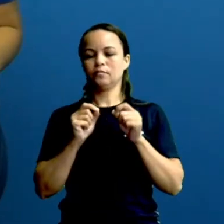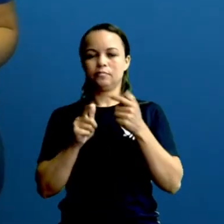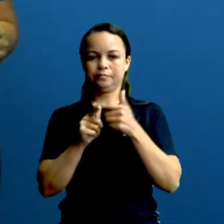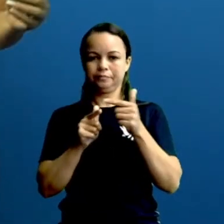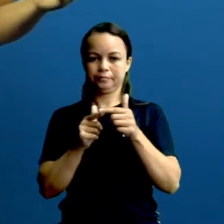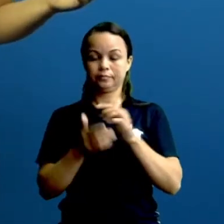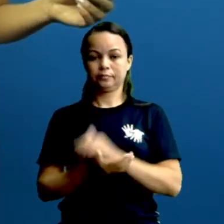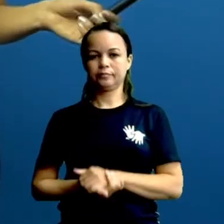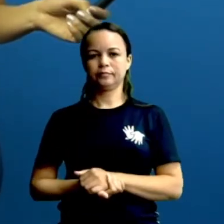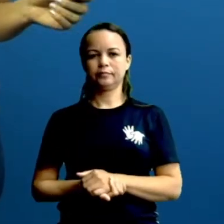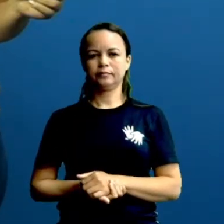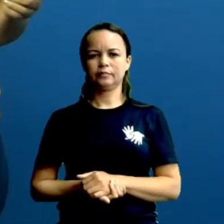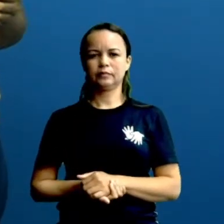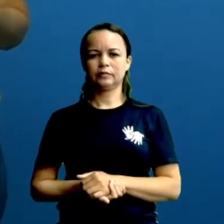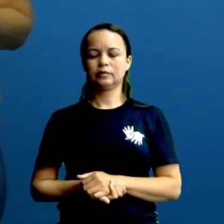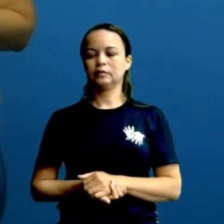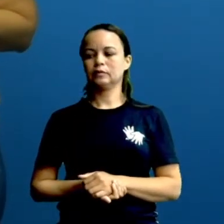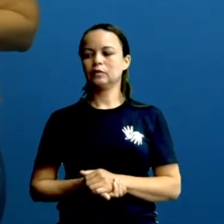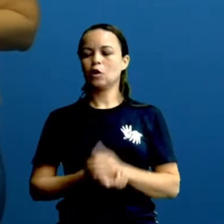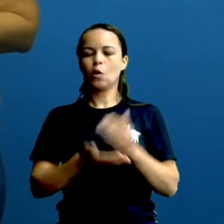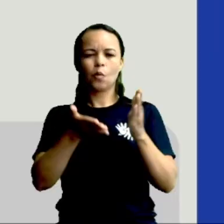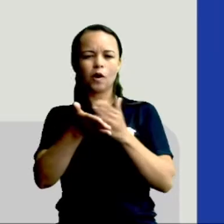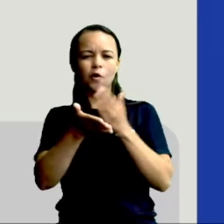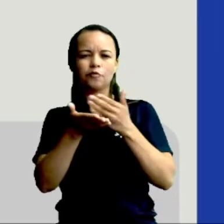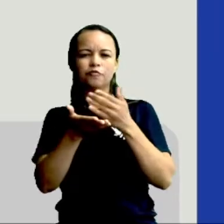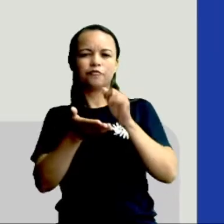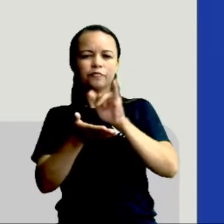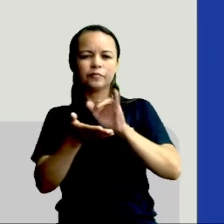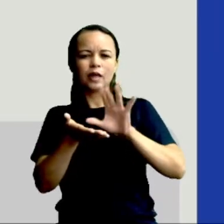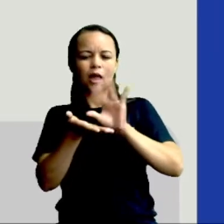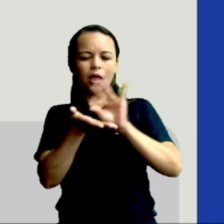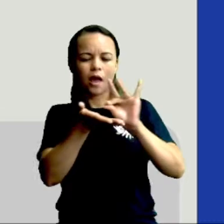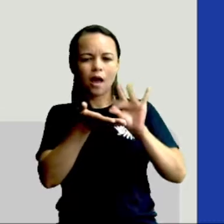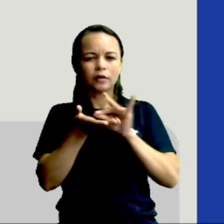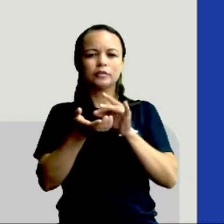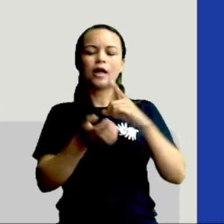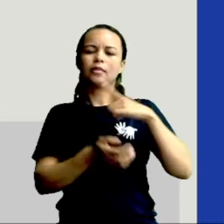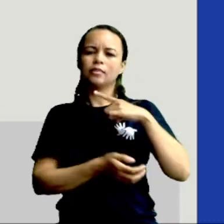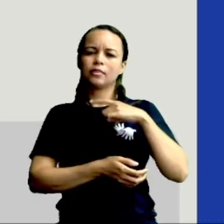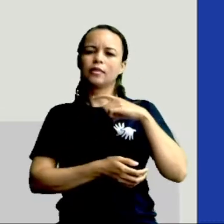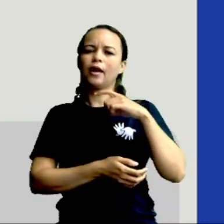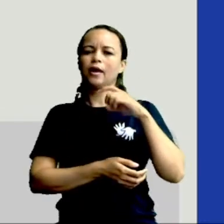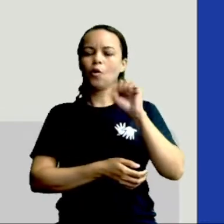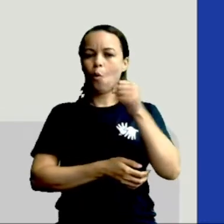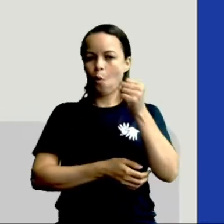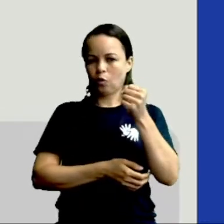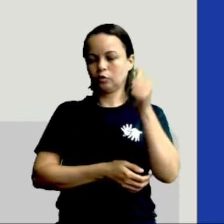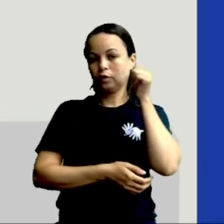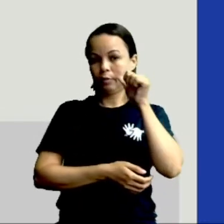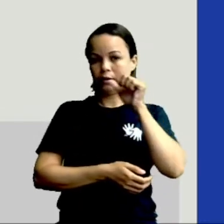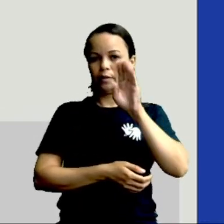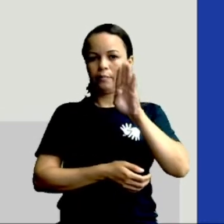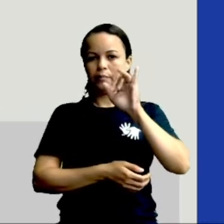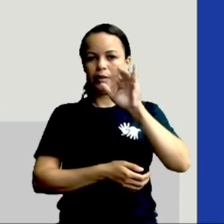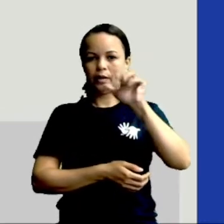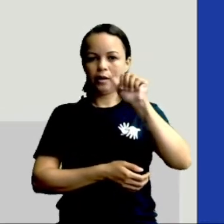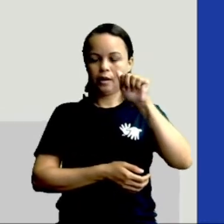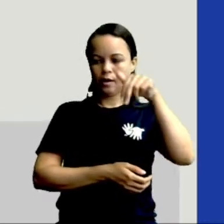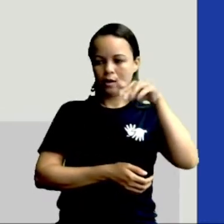probleminha. No álbum de figurinha de Bianca, há 8 figurinhas. e ela vai